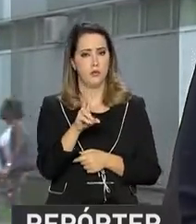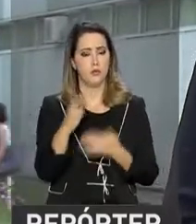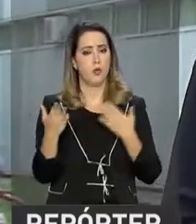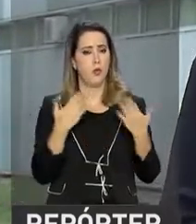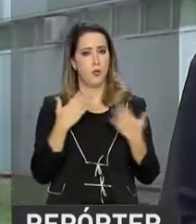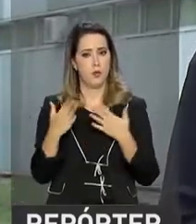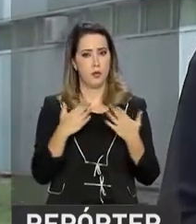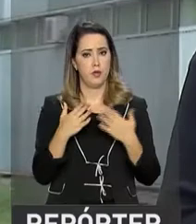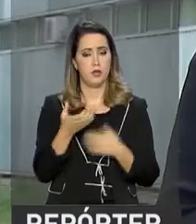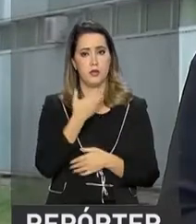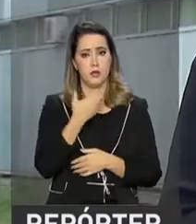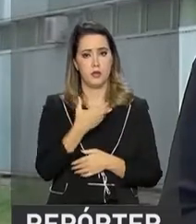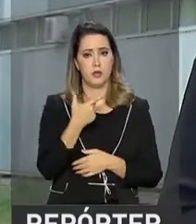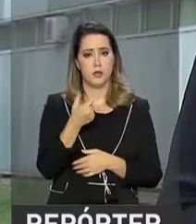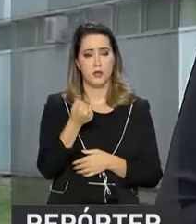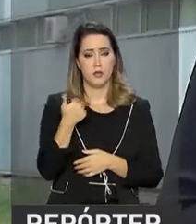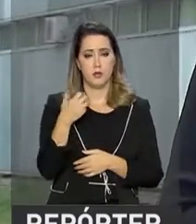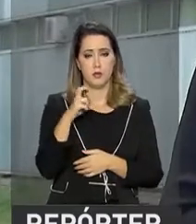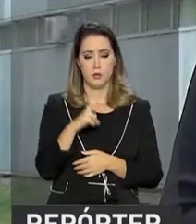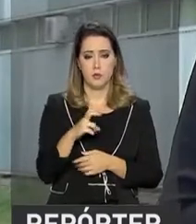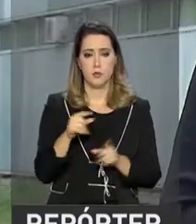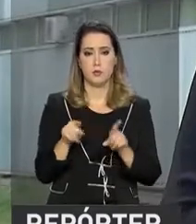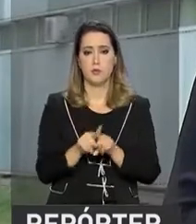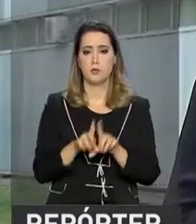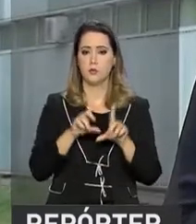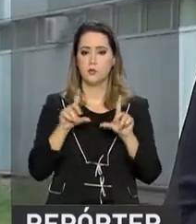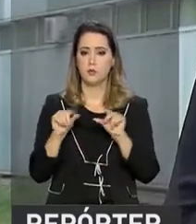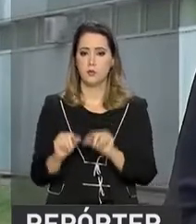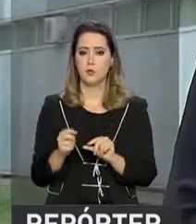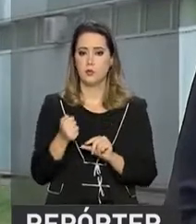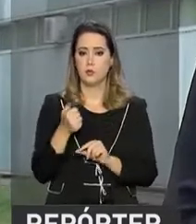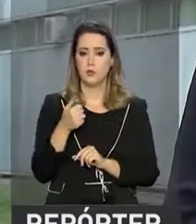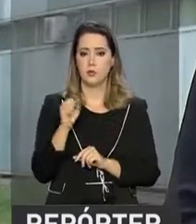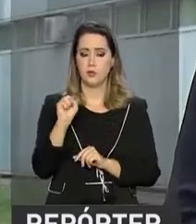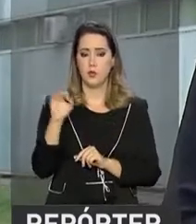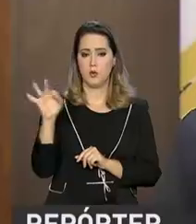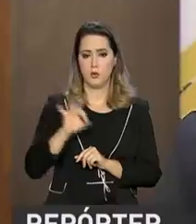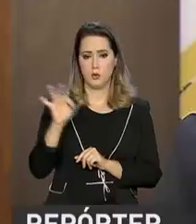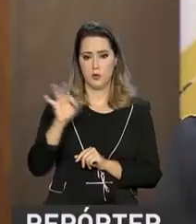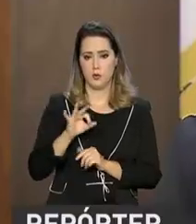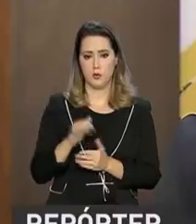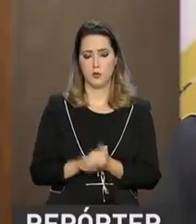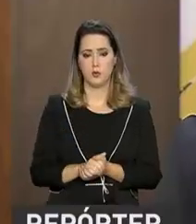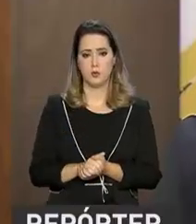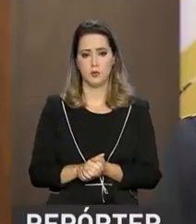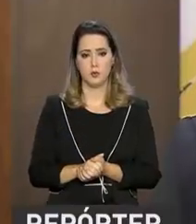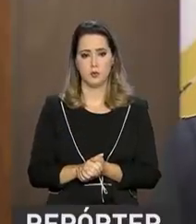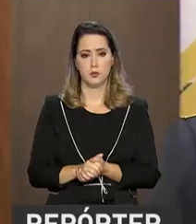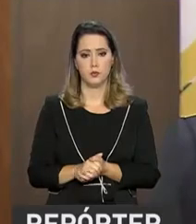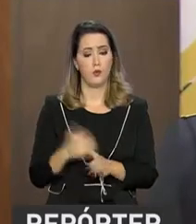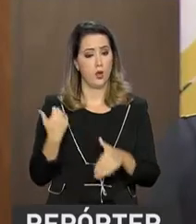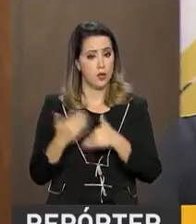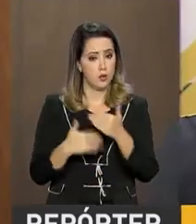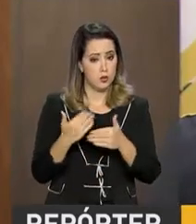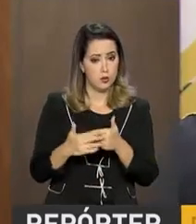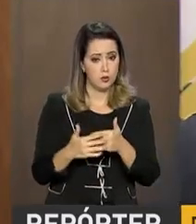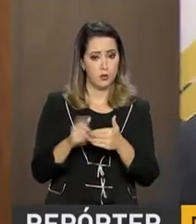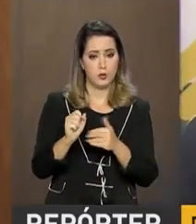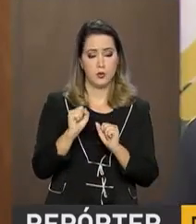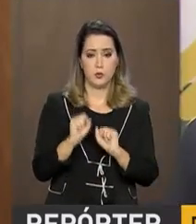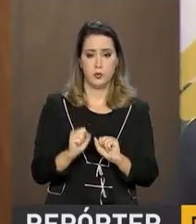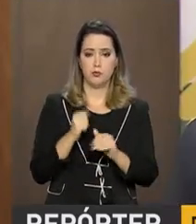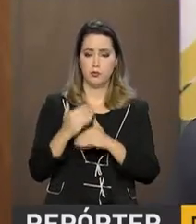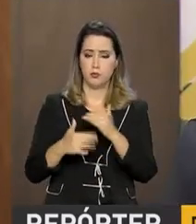redução total do quadro de pessoal das estatais foi de quase 8% a sustentabilidade das empresas a